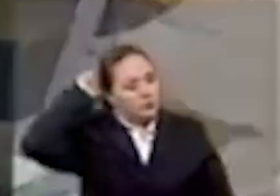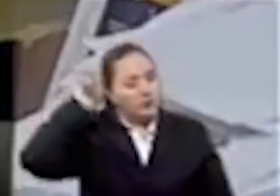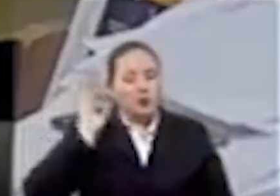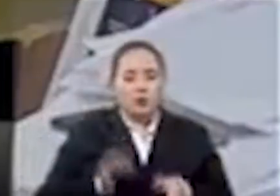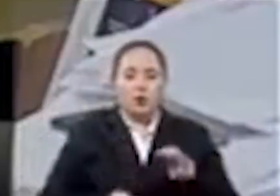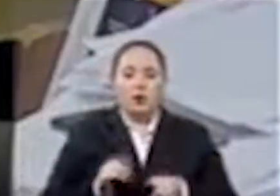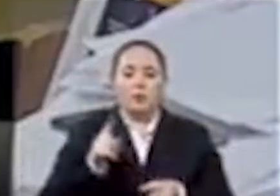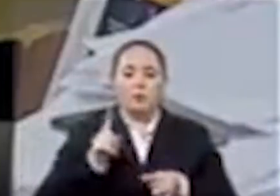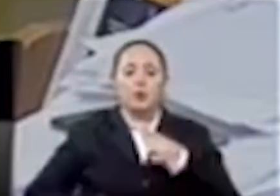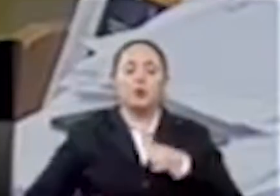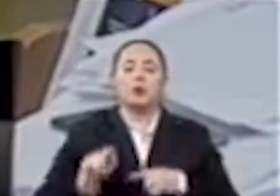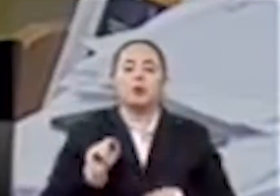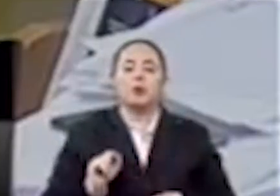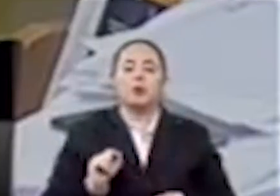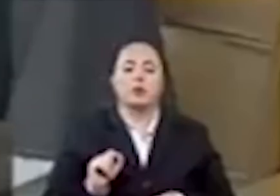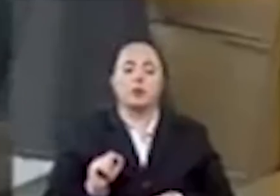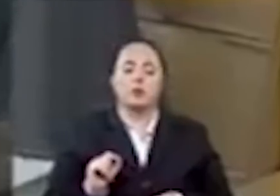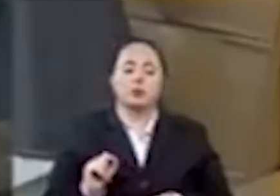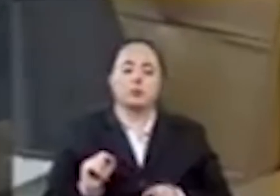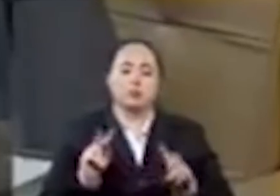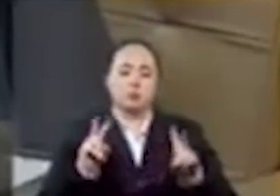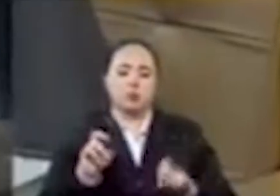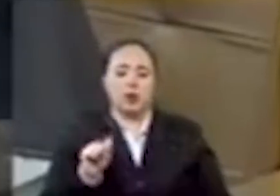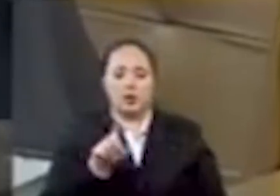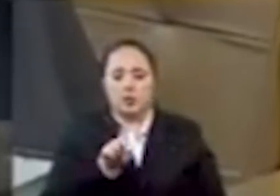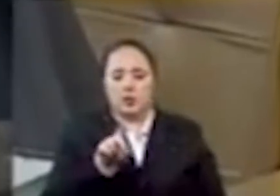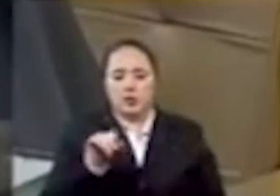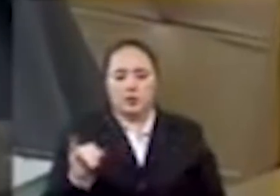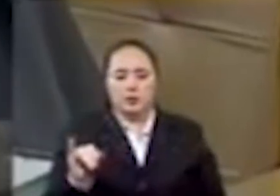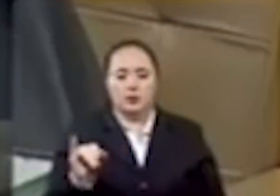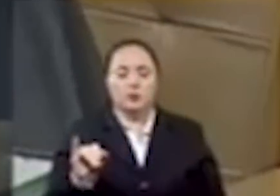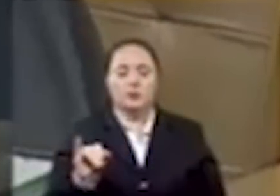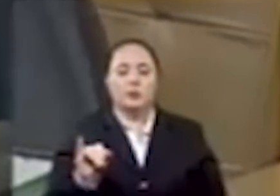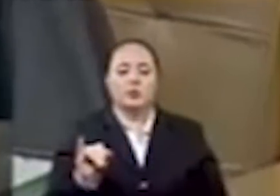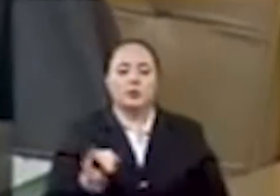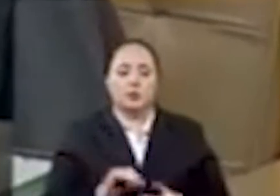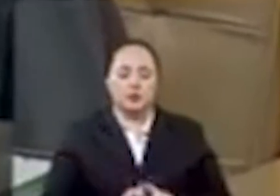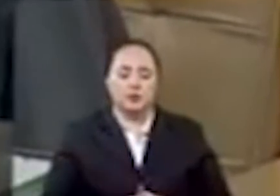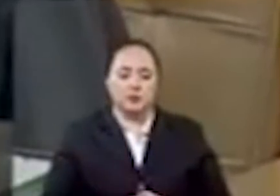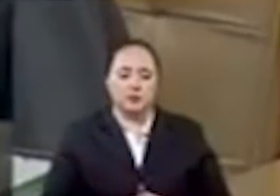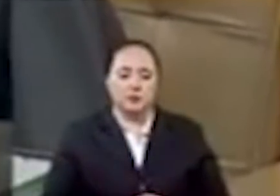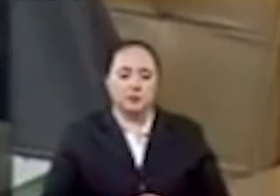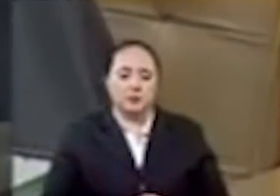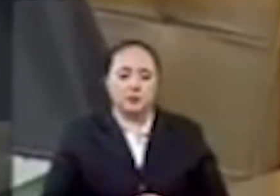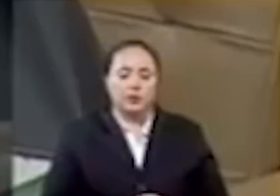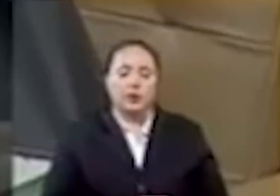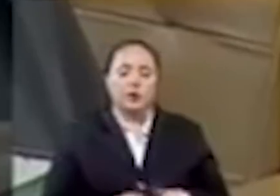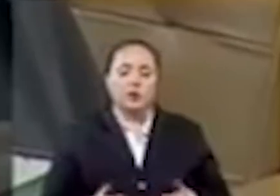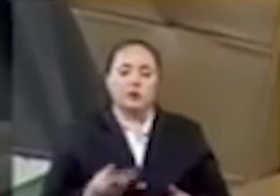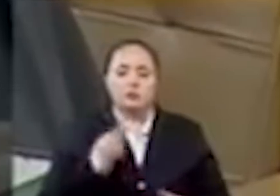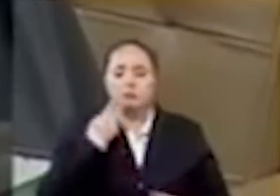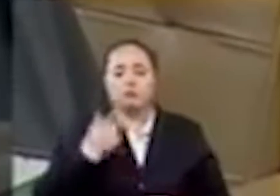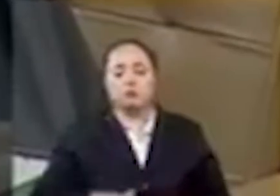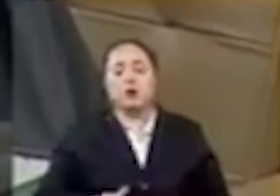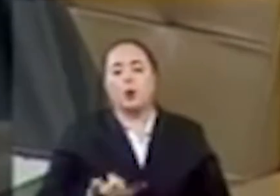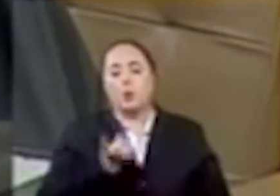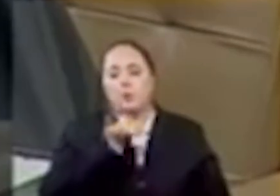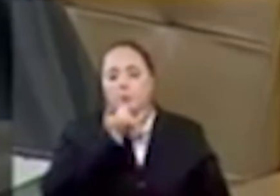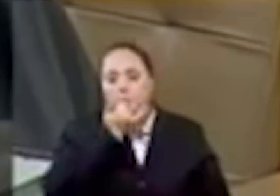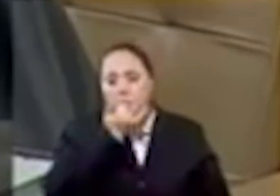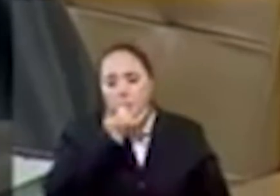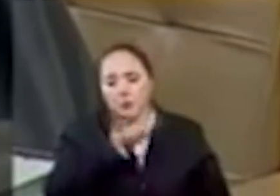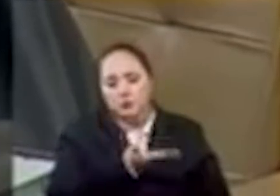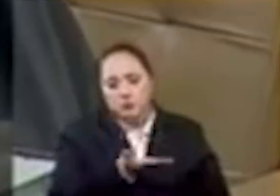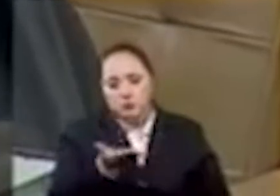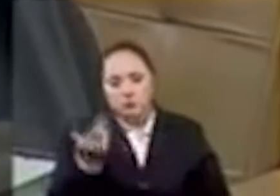julgar improcedente a presente ação direta de inconstitucionalidade, renovando meu pedido de vênia aos